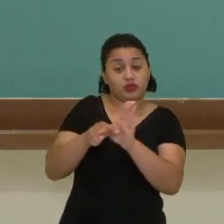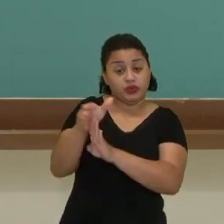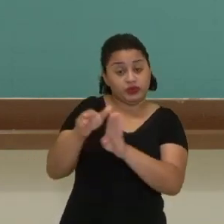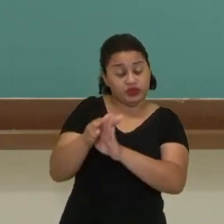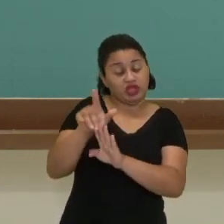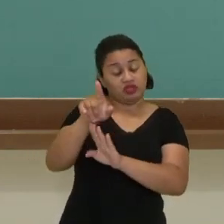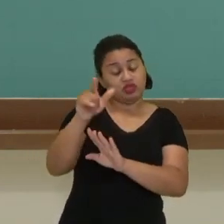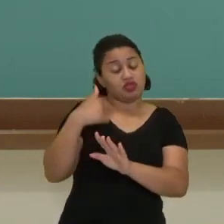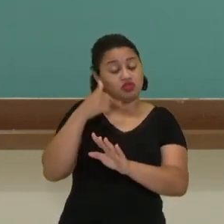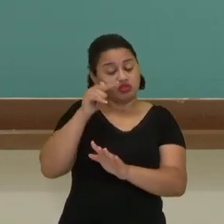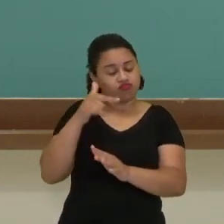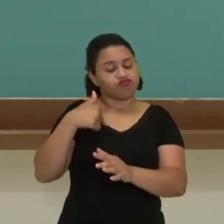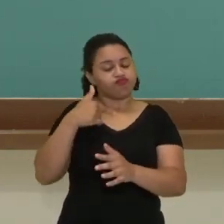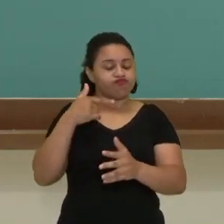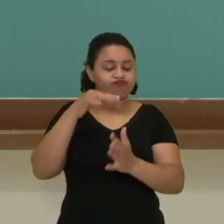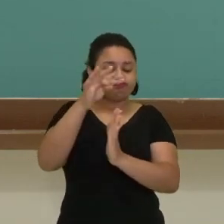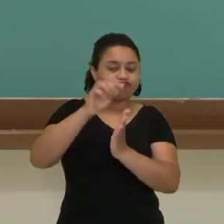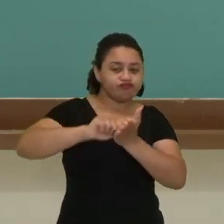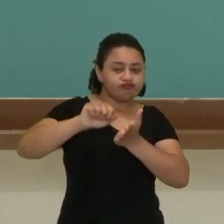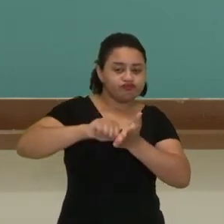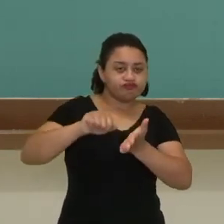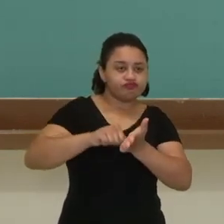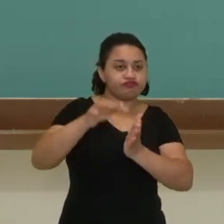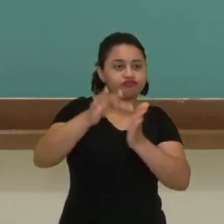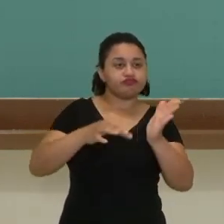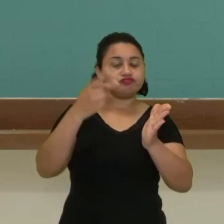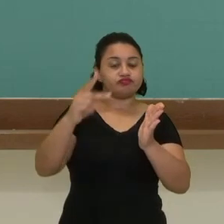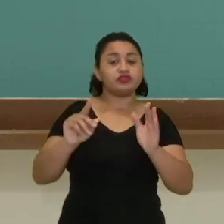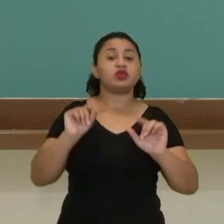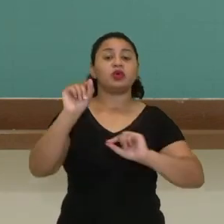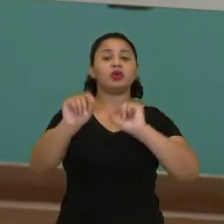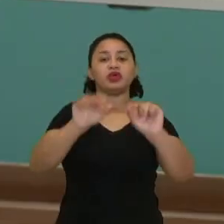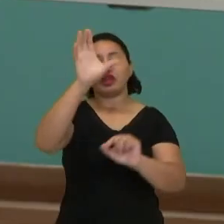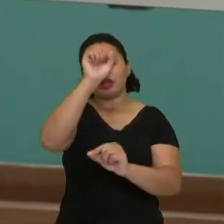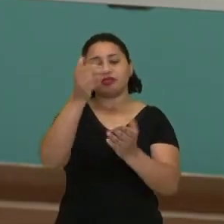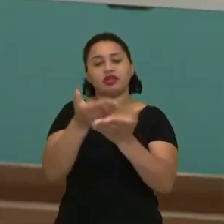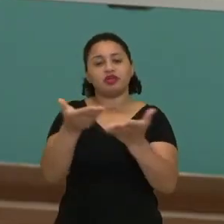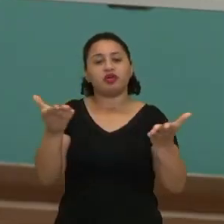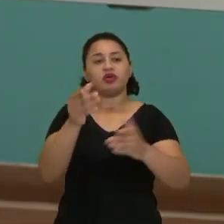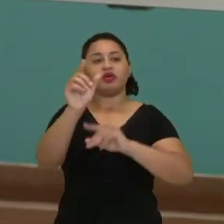vocês chegam num consenso, ok? Bom, o que nós vimos hoje, meus